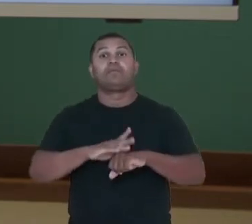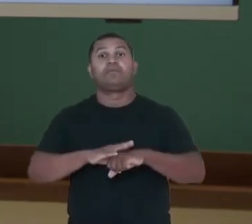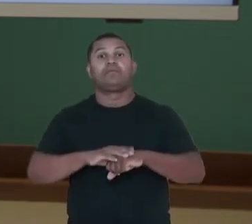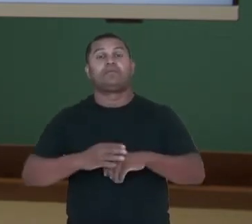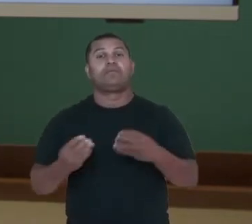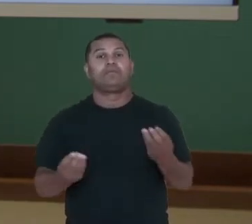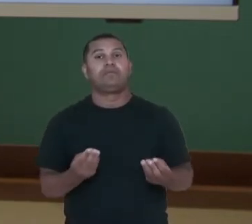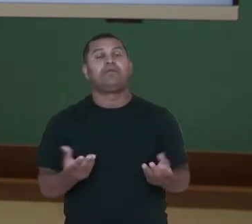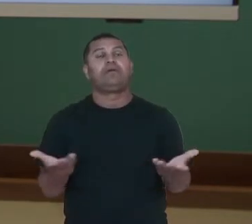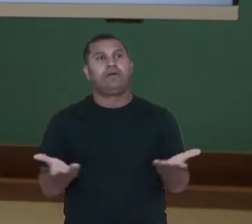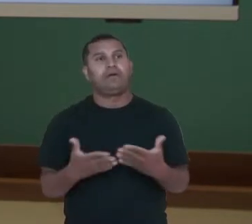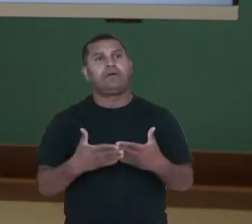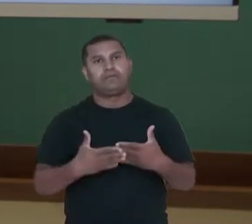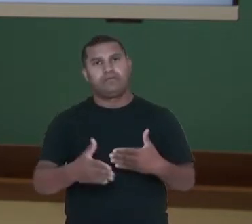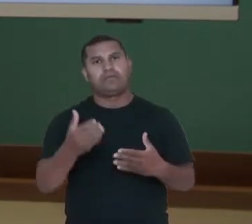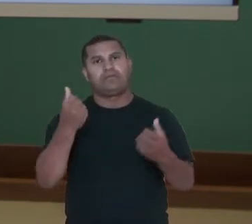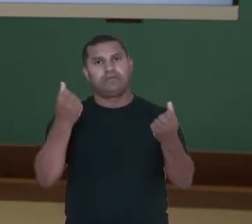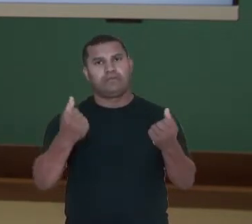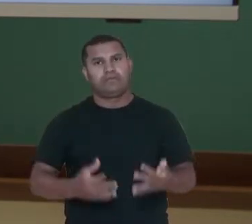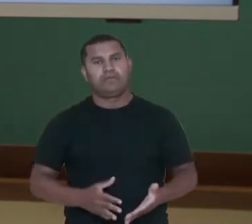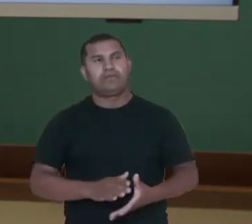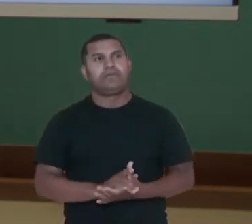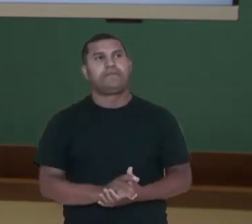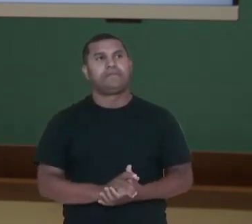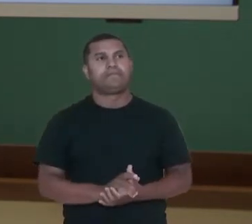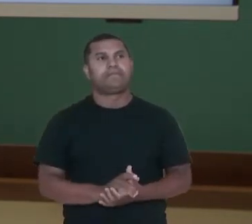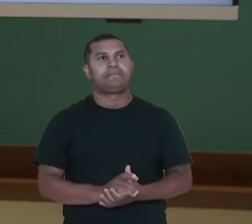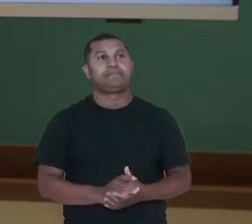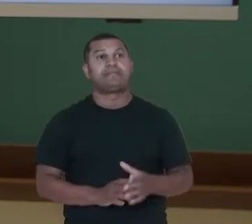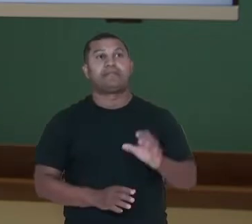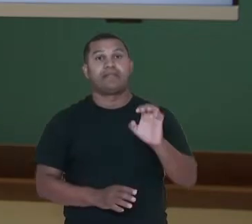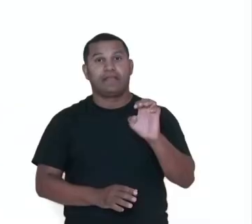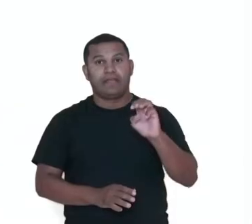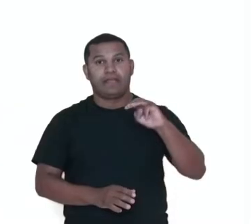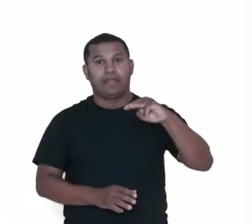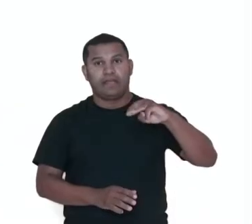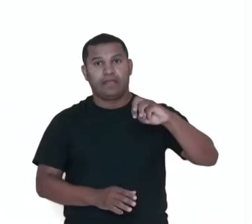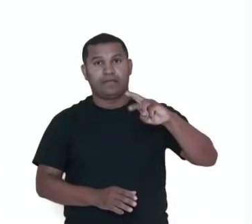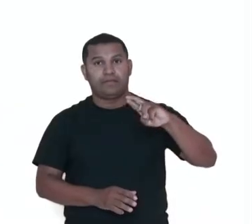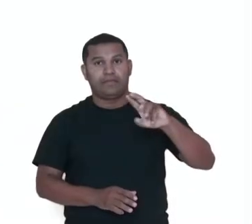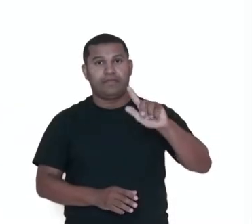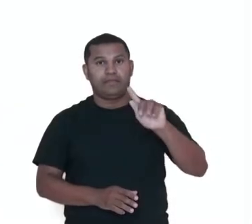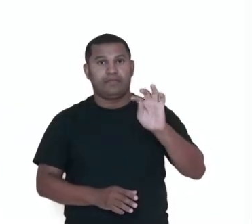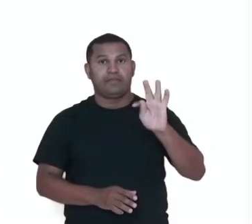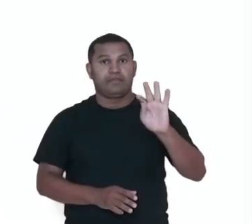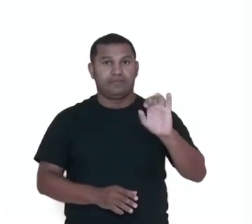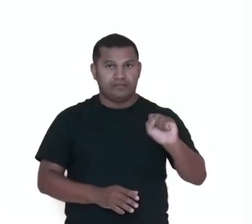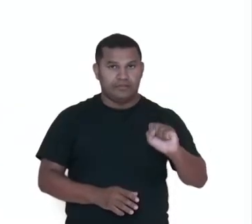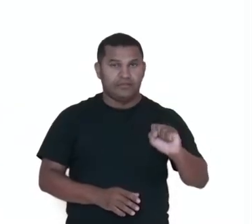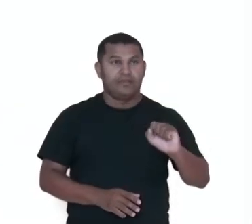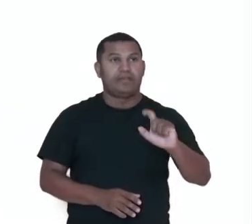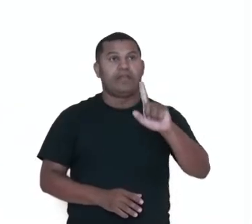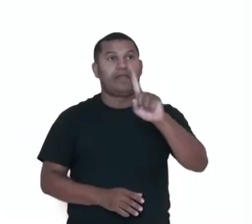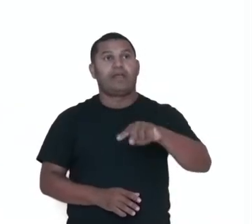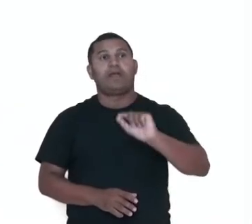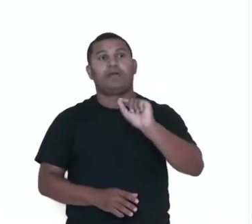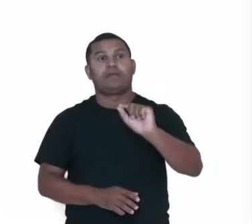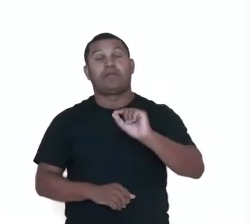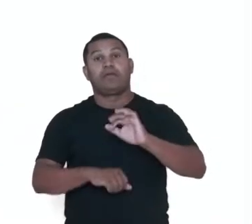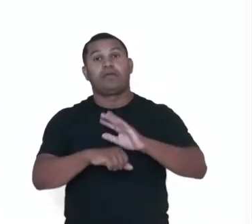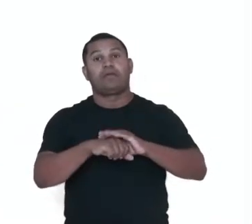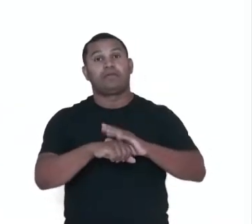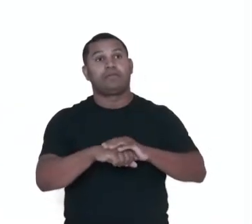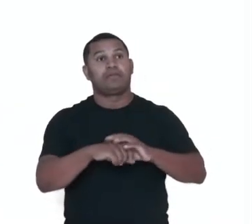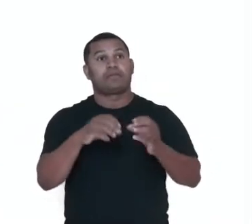ver nessa aula hoje. Então, olha, doenças emergentes é aquela doença que surge na